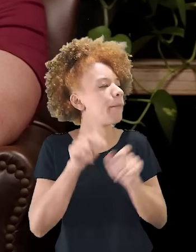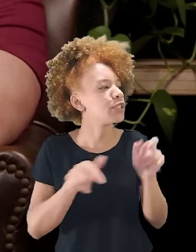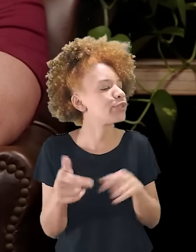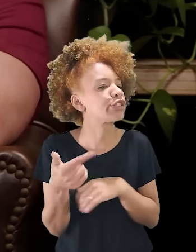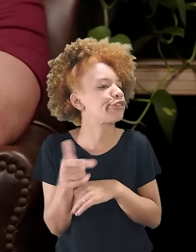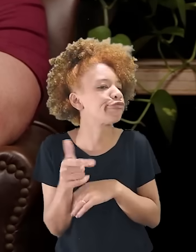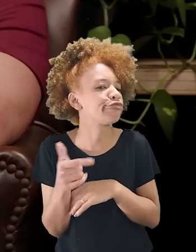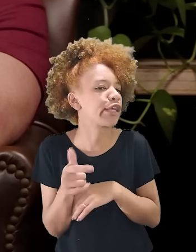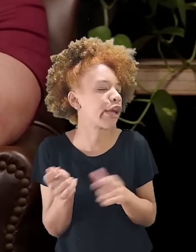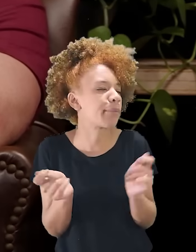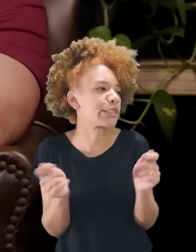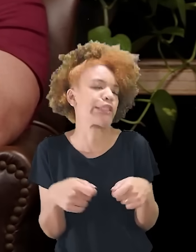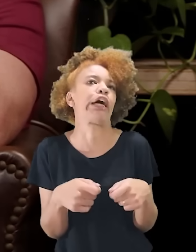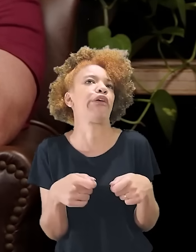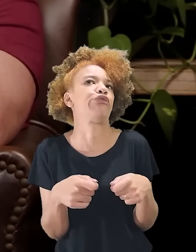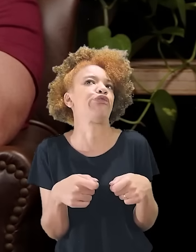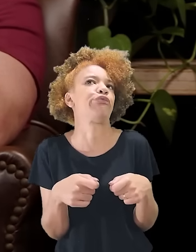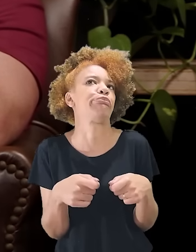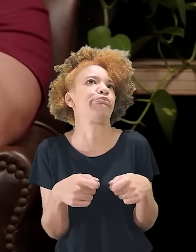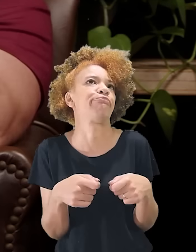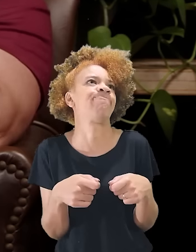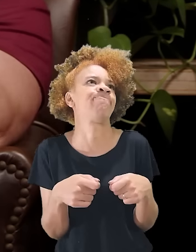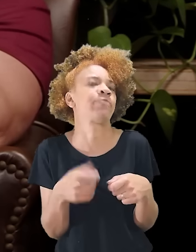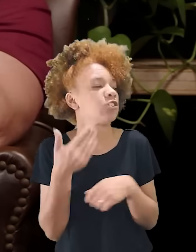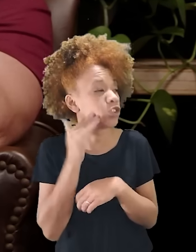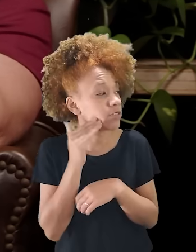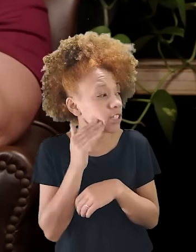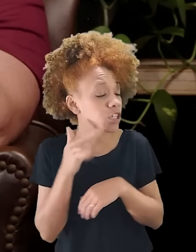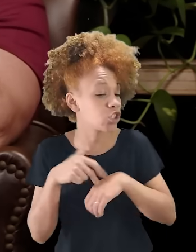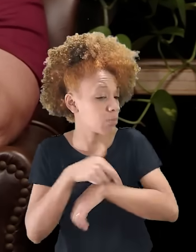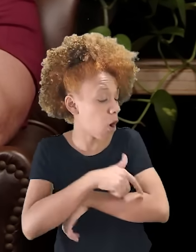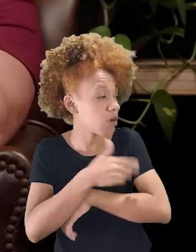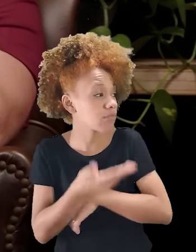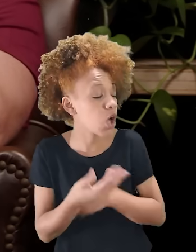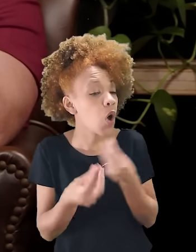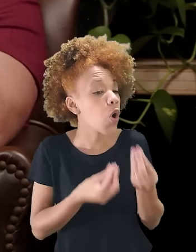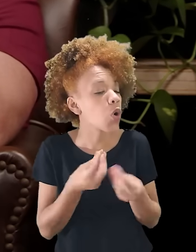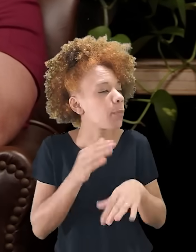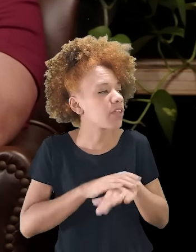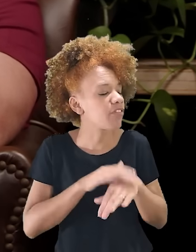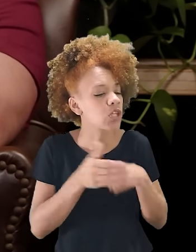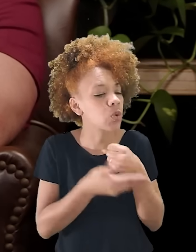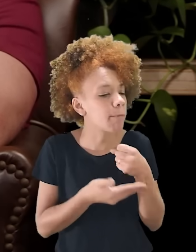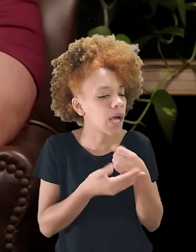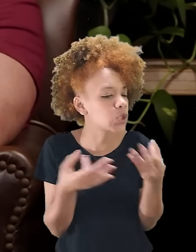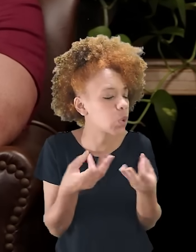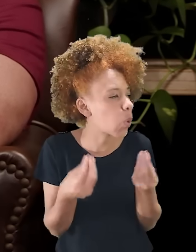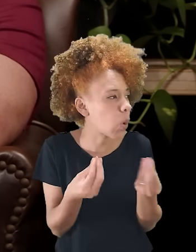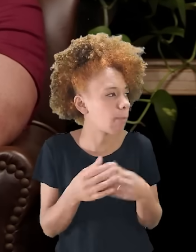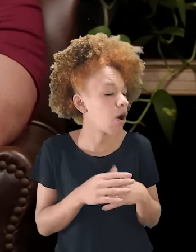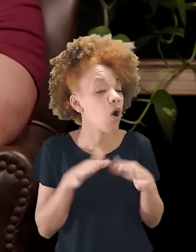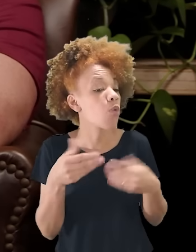pessoas que não tem a sua capacidade de de entender de moda tal como ela faz o básico bem